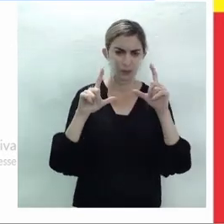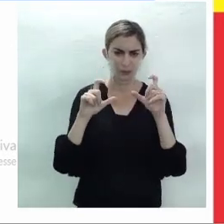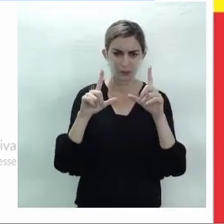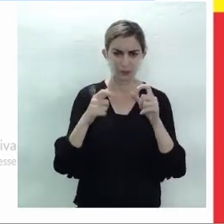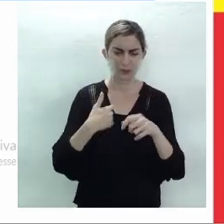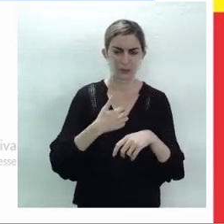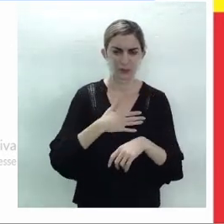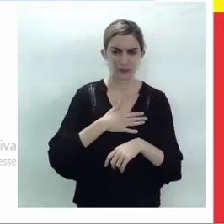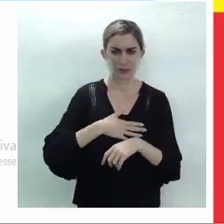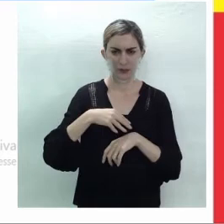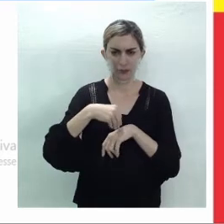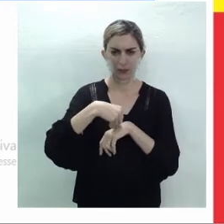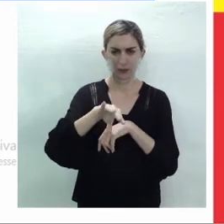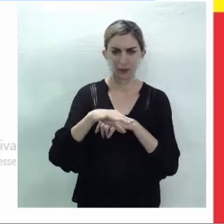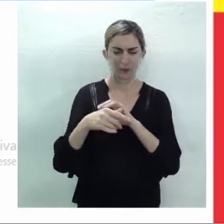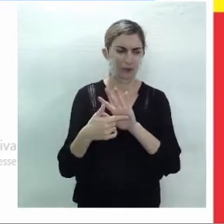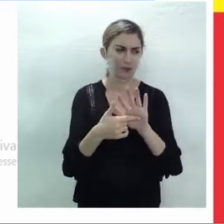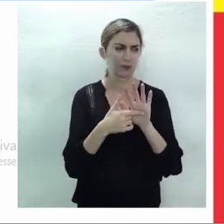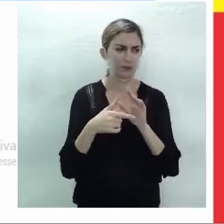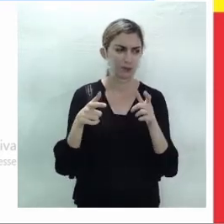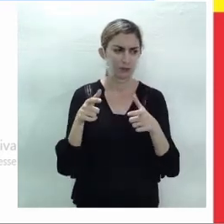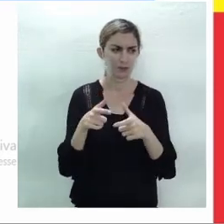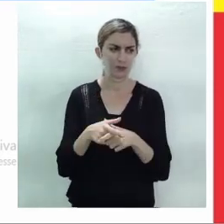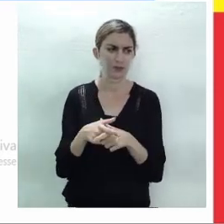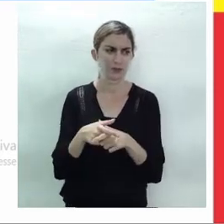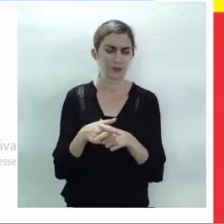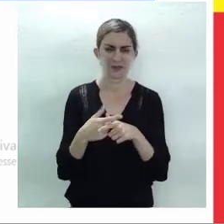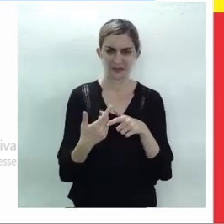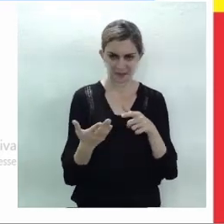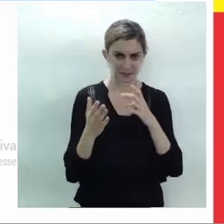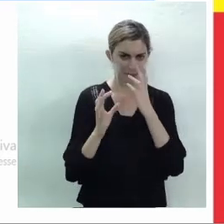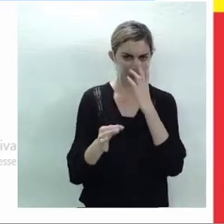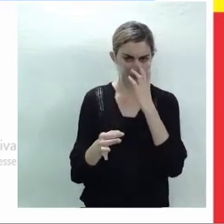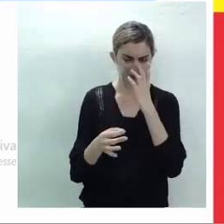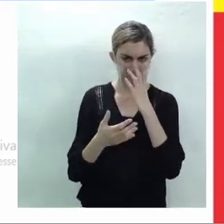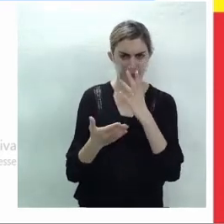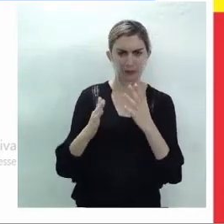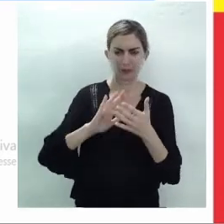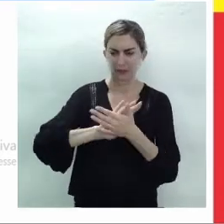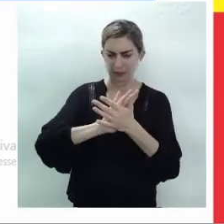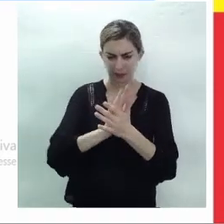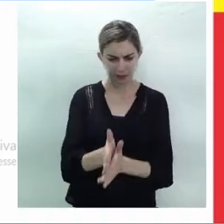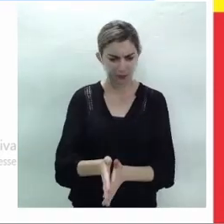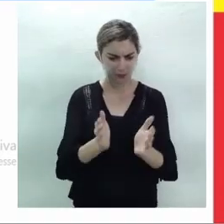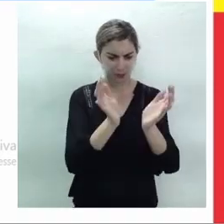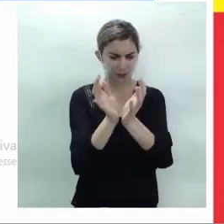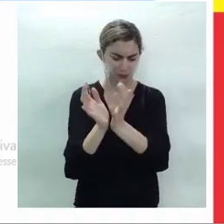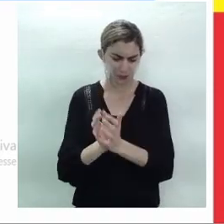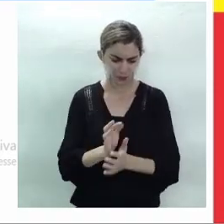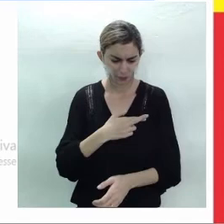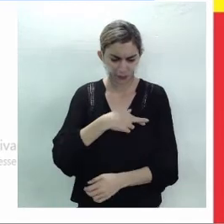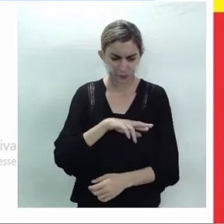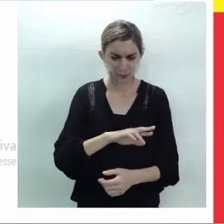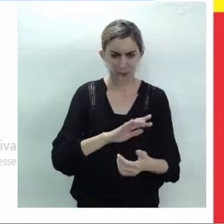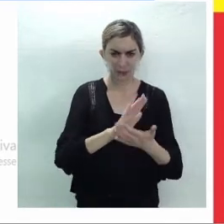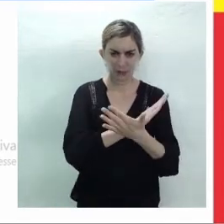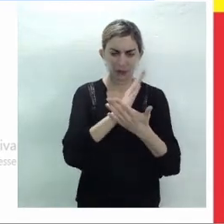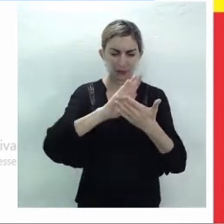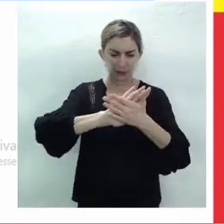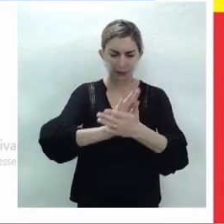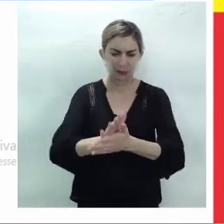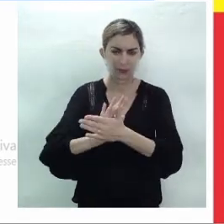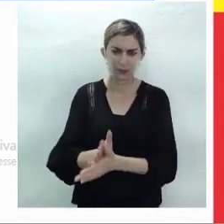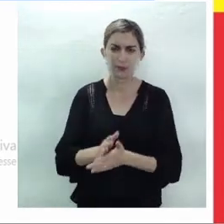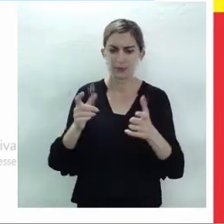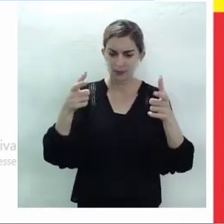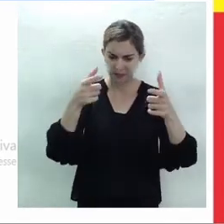eu gostaria de mostrar. O seguinte, são minorias, certo? Que foram excluídas, minorias religiosas. Lembrar que